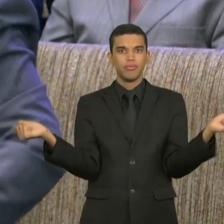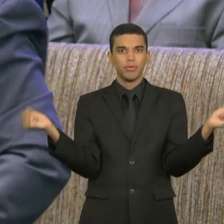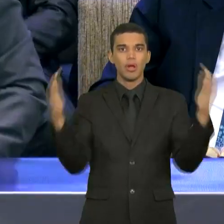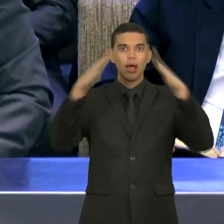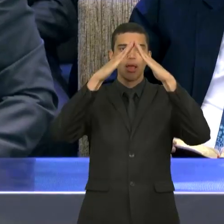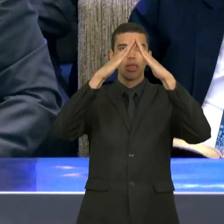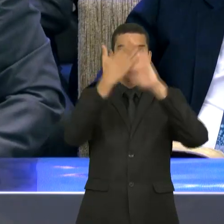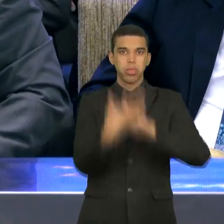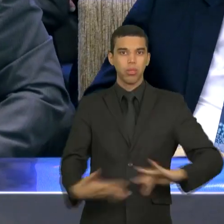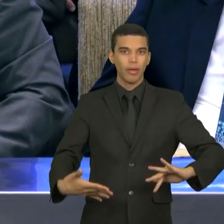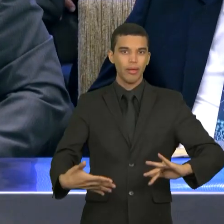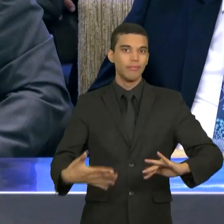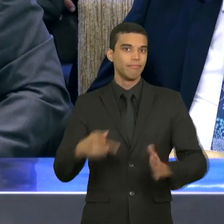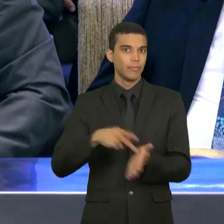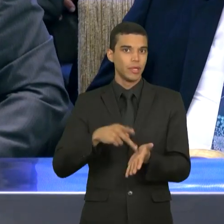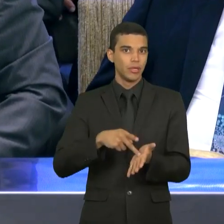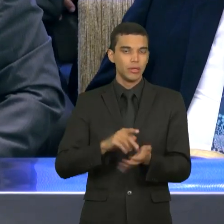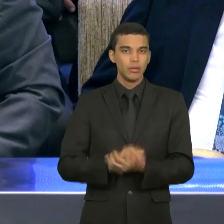o justo pode fazer